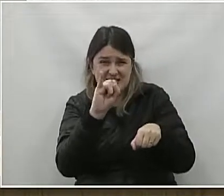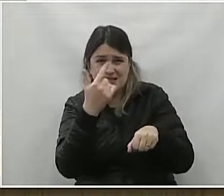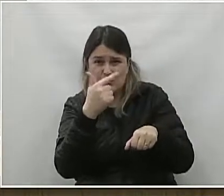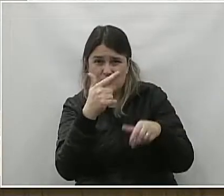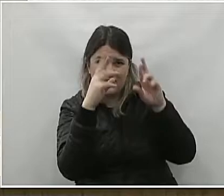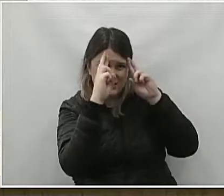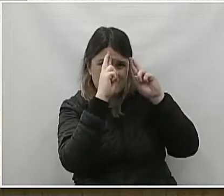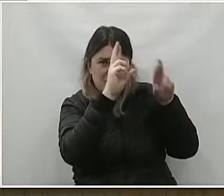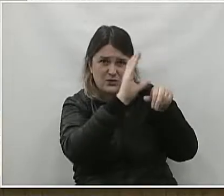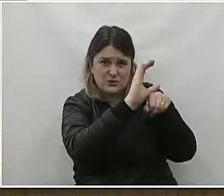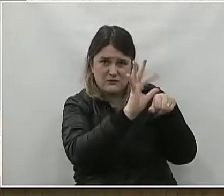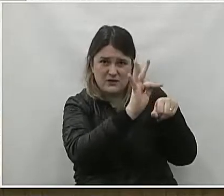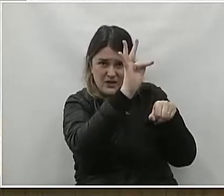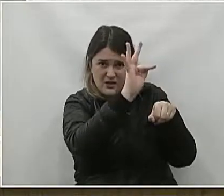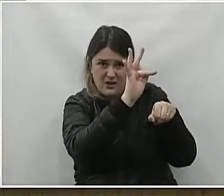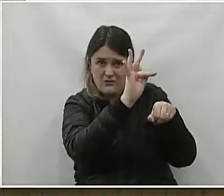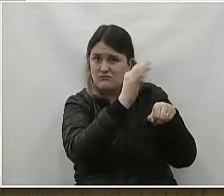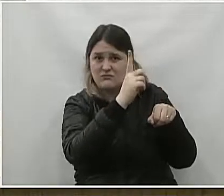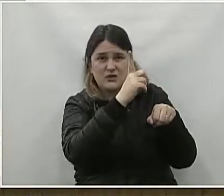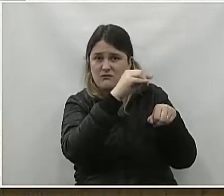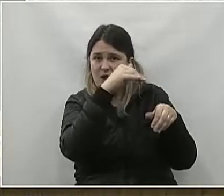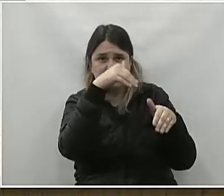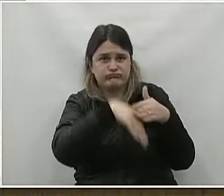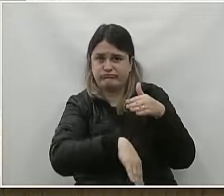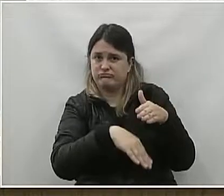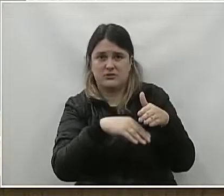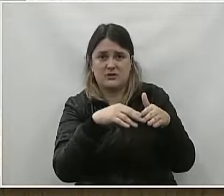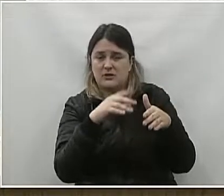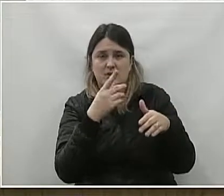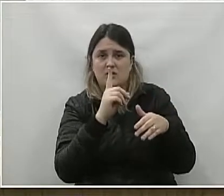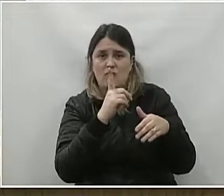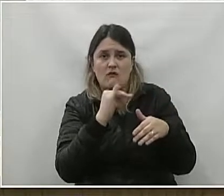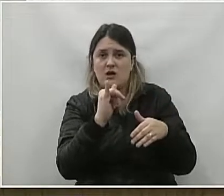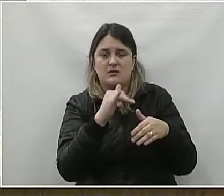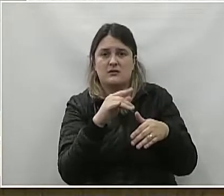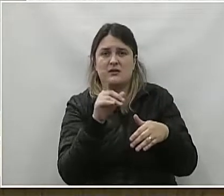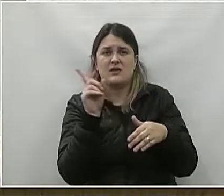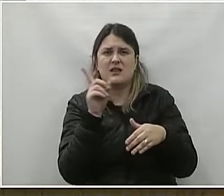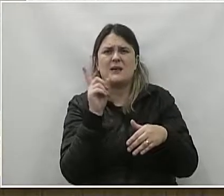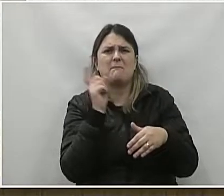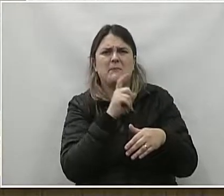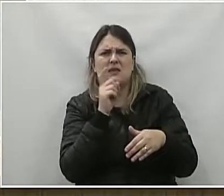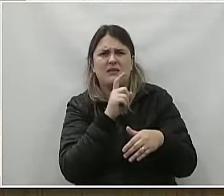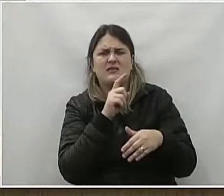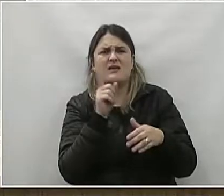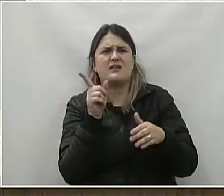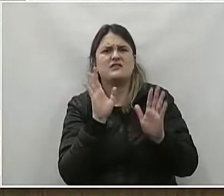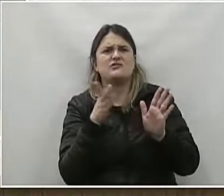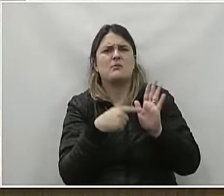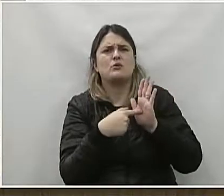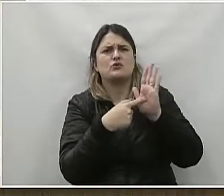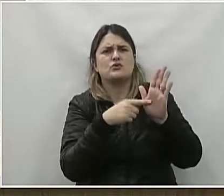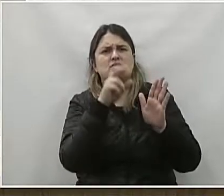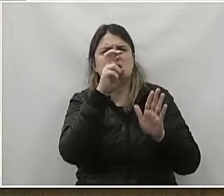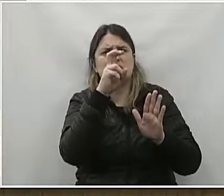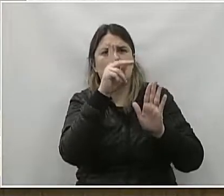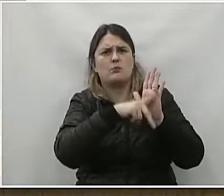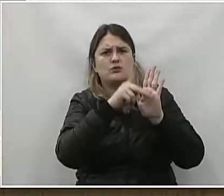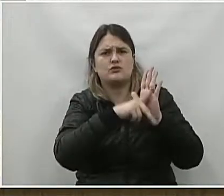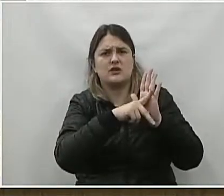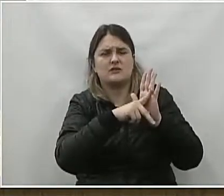A questão que o nobre vereador que joga para a torcida, ele mente, porque ele já apresentou 5 projetos